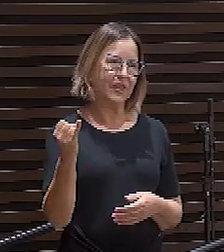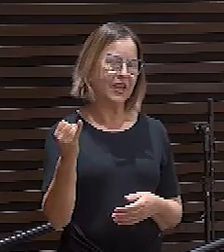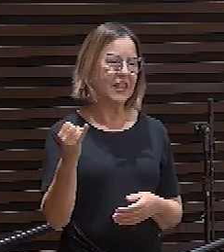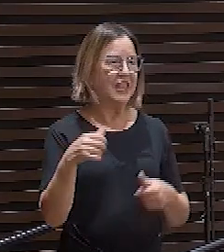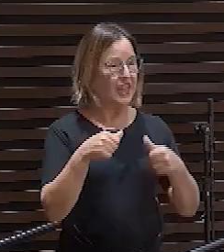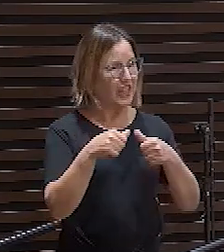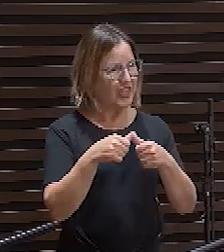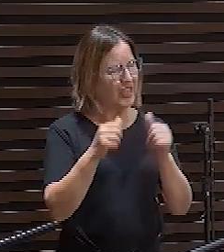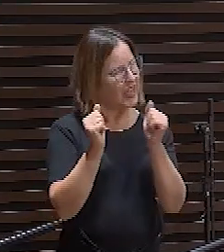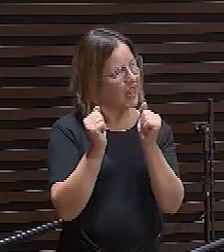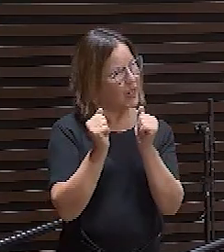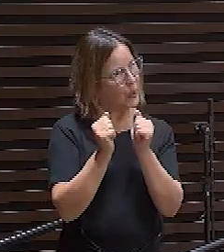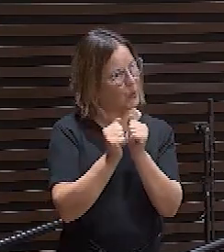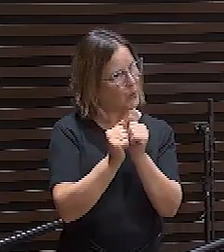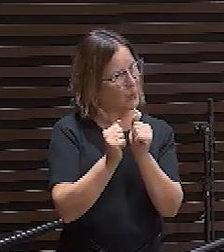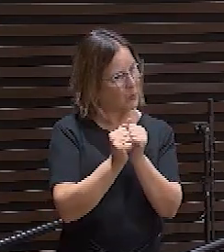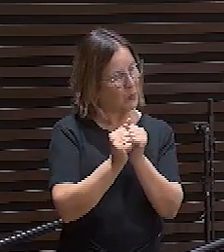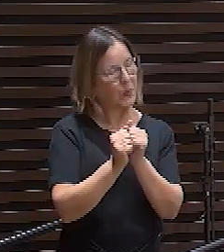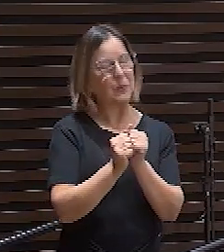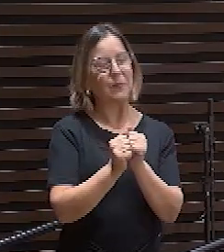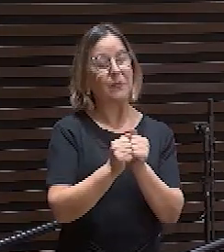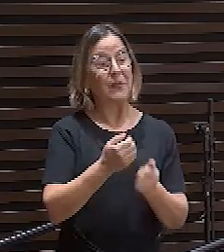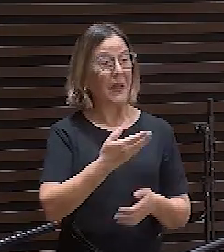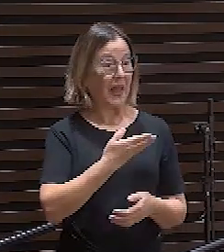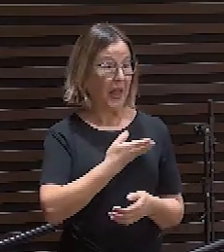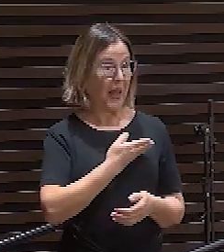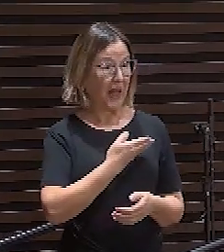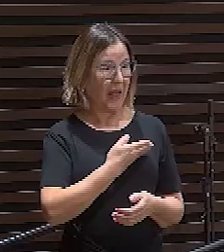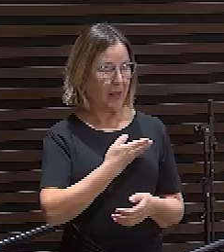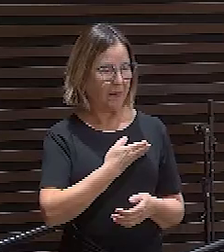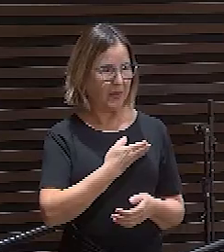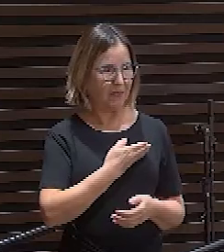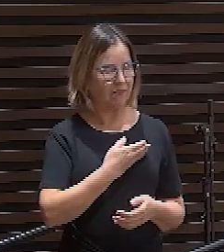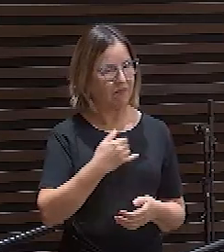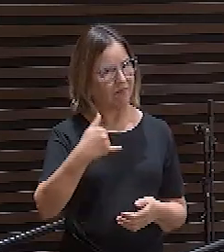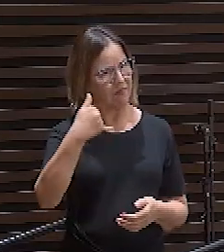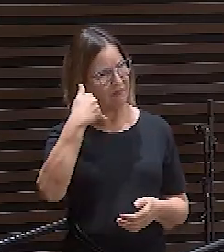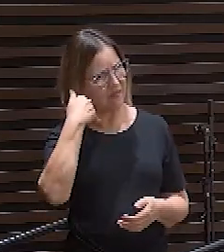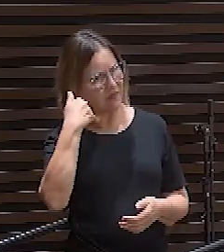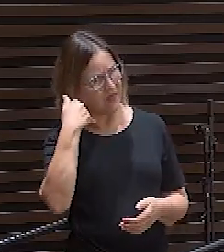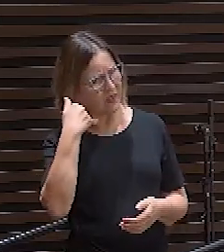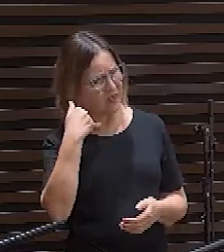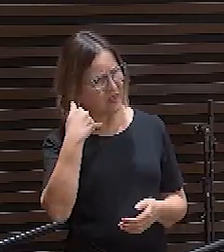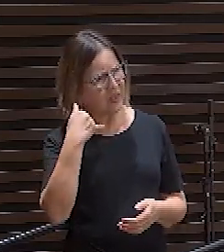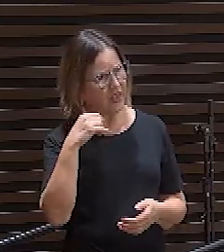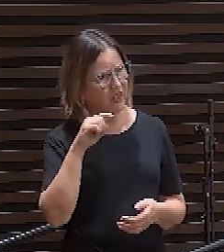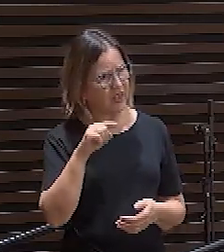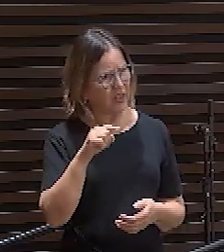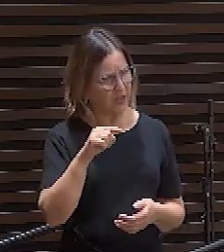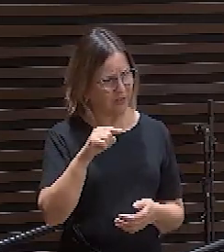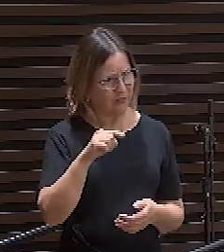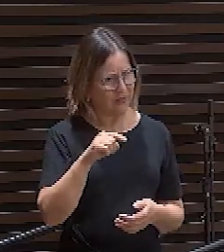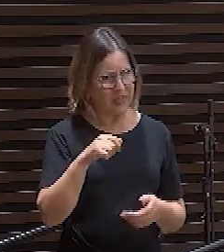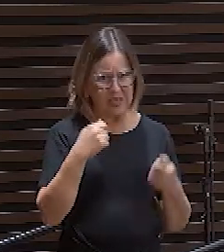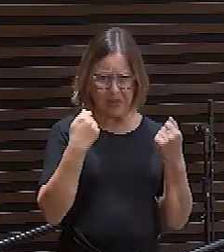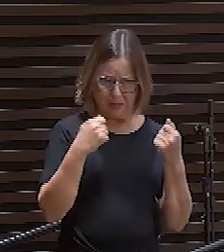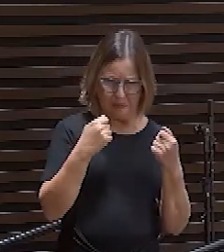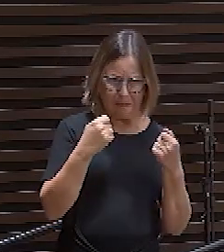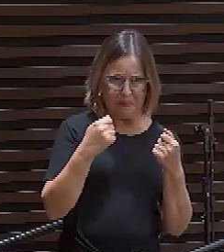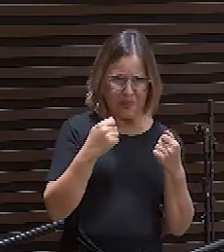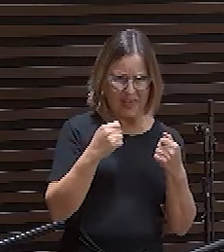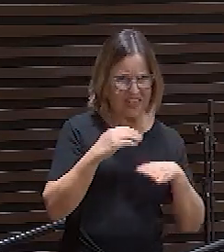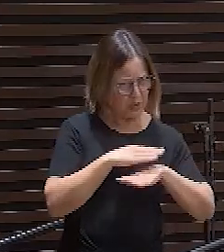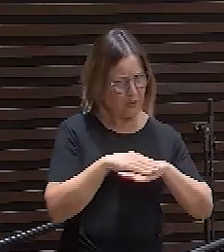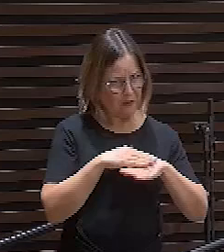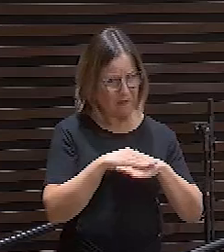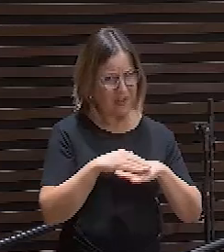na amizade. Amigo é aquele que liga quando você está precisando falar com alguém. Amigo